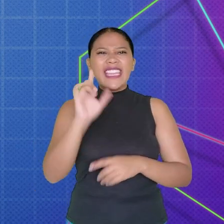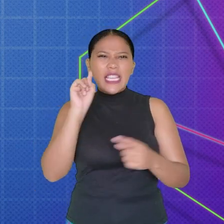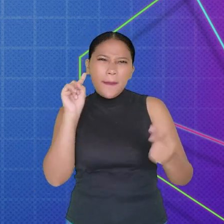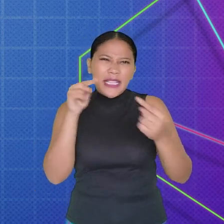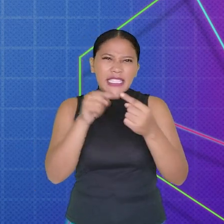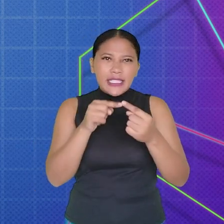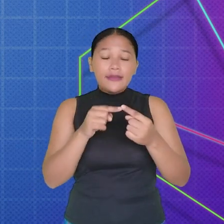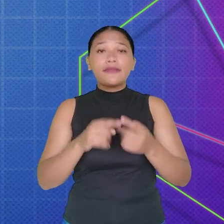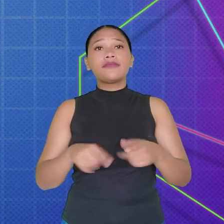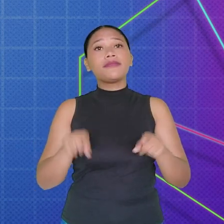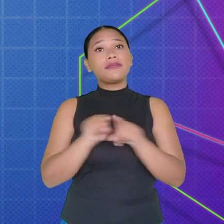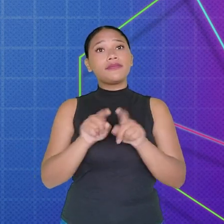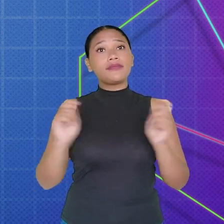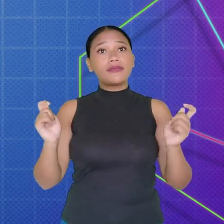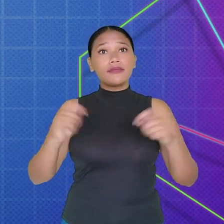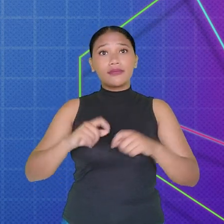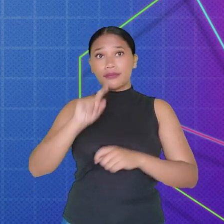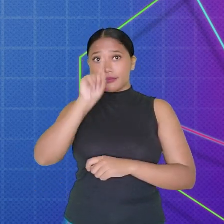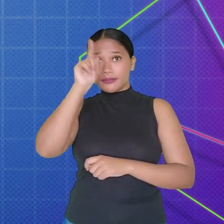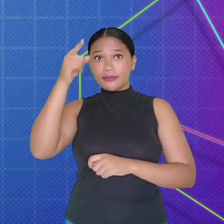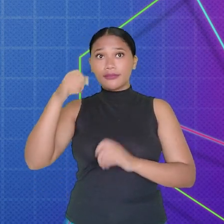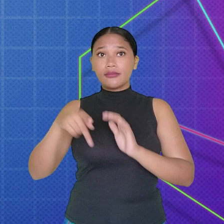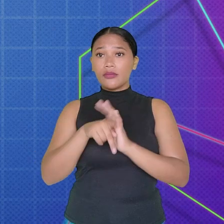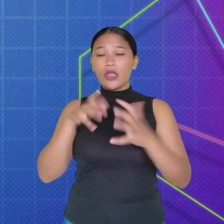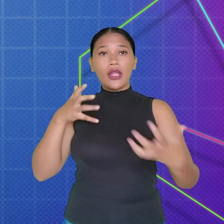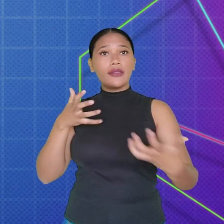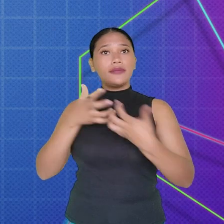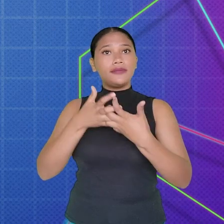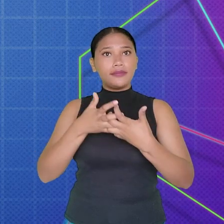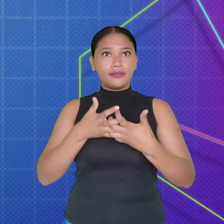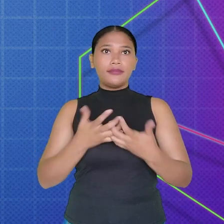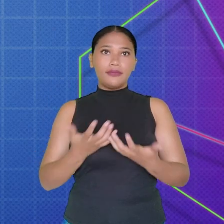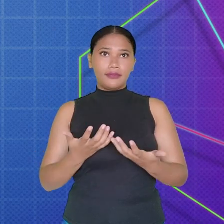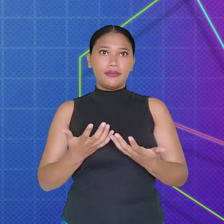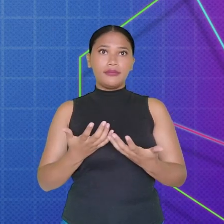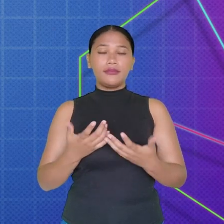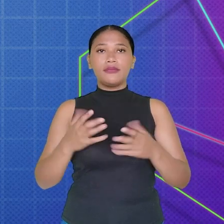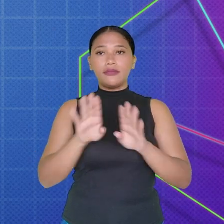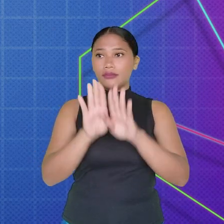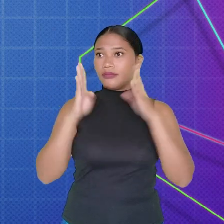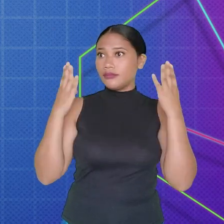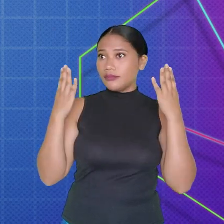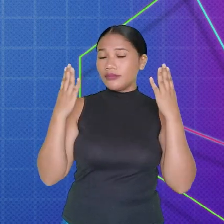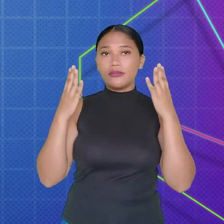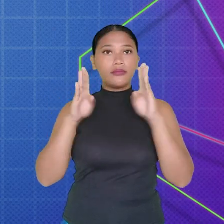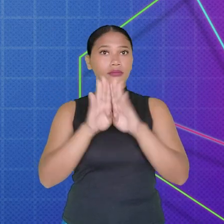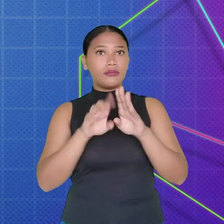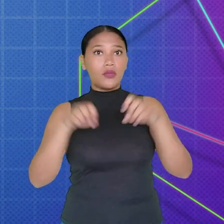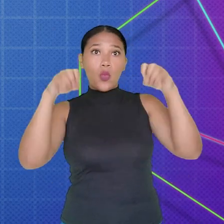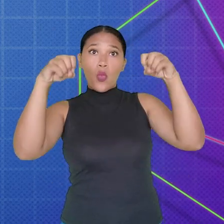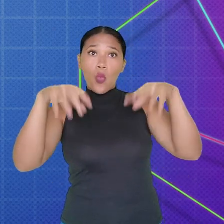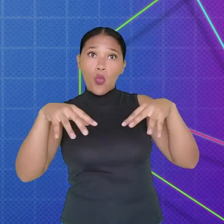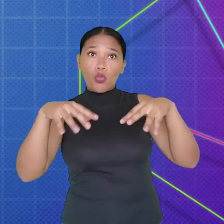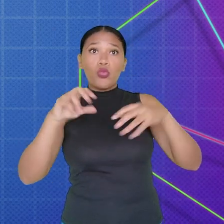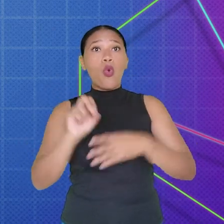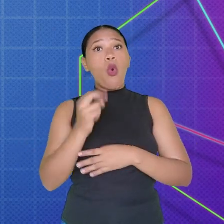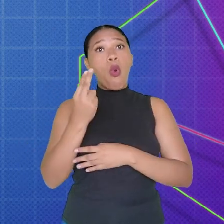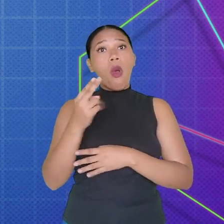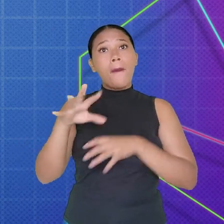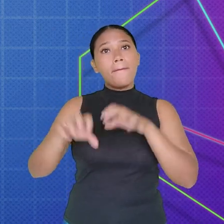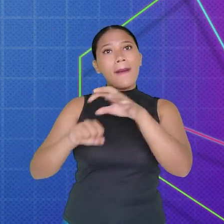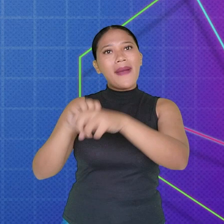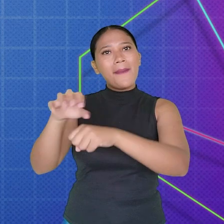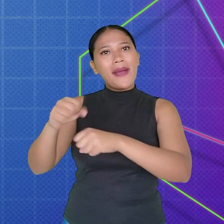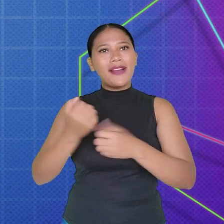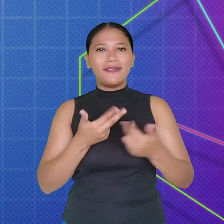tela. Também é possível criar mecânicas de interação com objetos no jogo, como abrir portas, acender luzes ou coletar